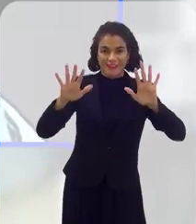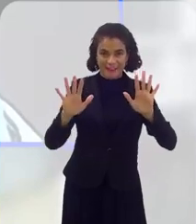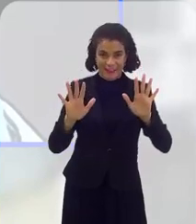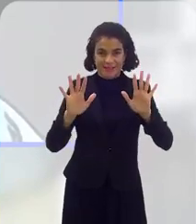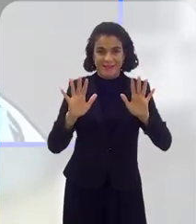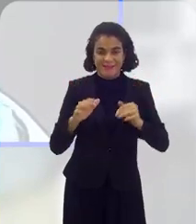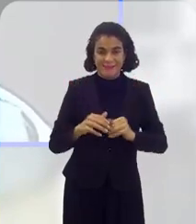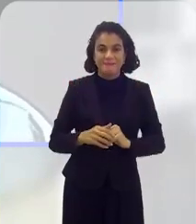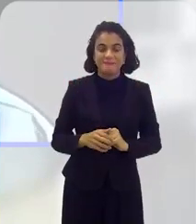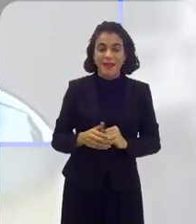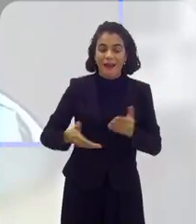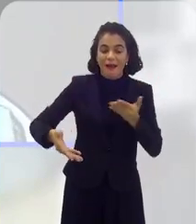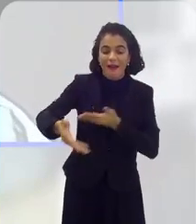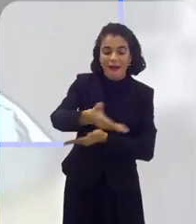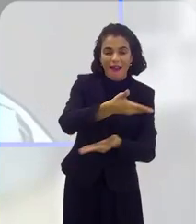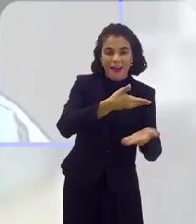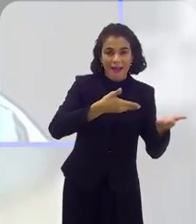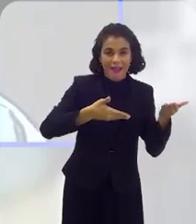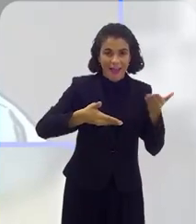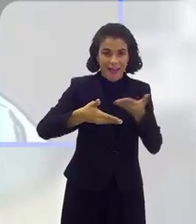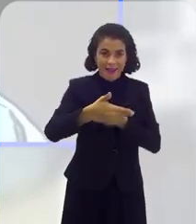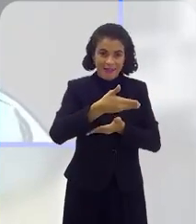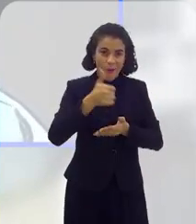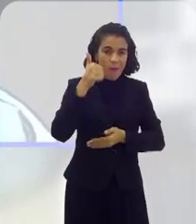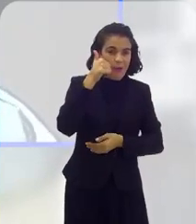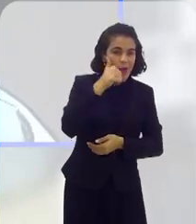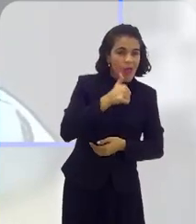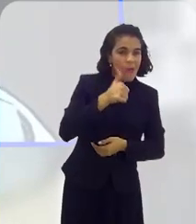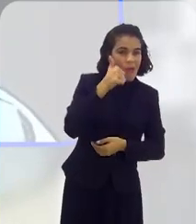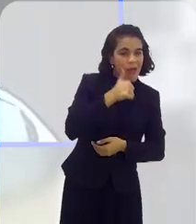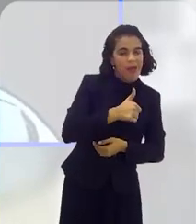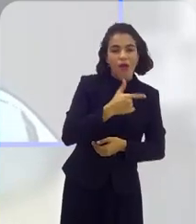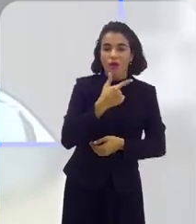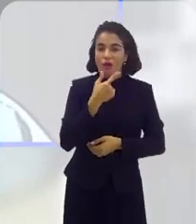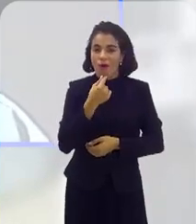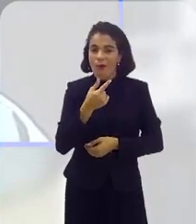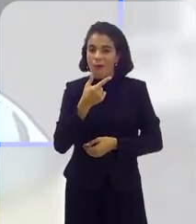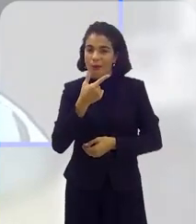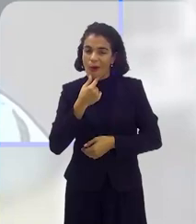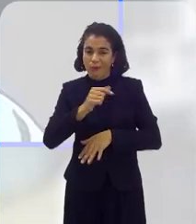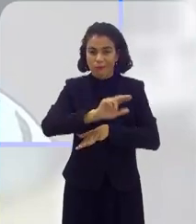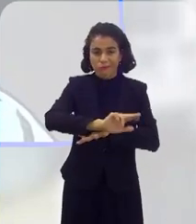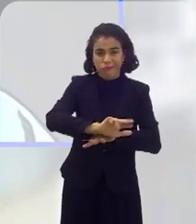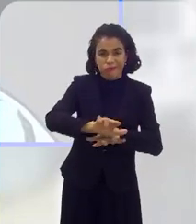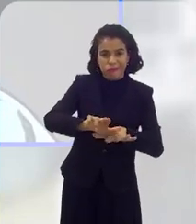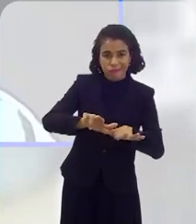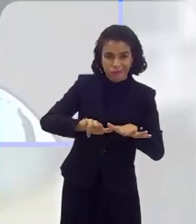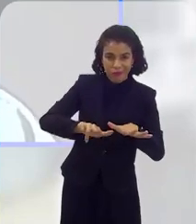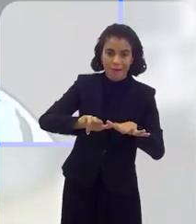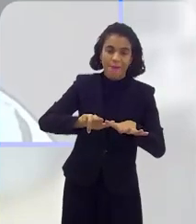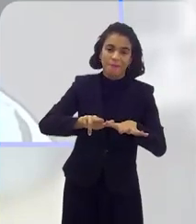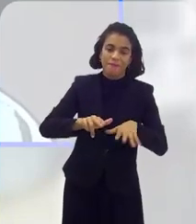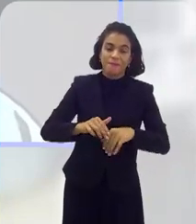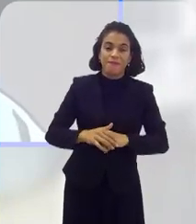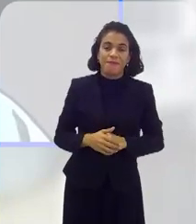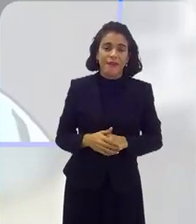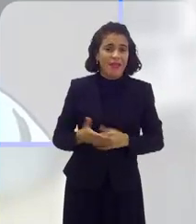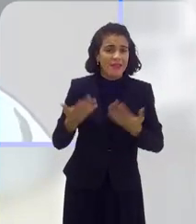naturalidade. A relação, a homoafetividade é uma manifestação natural e normal